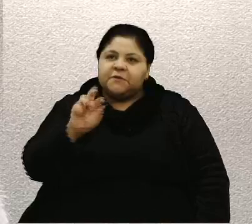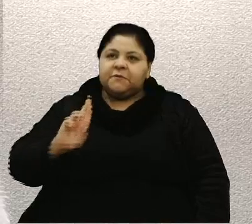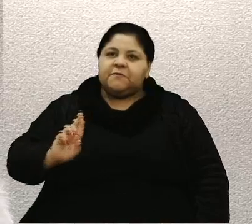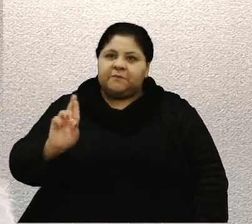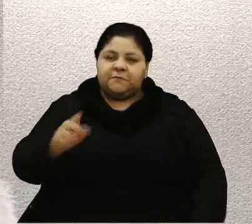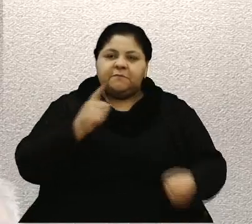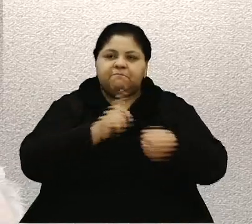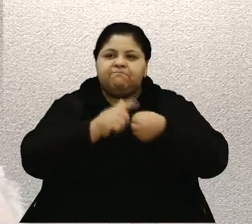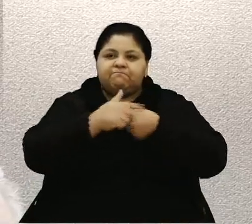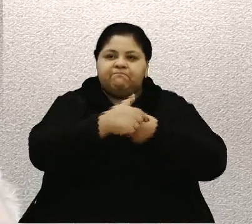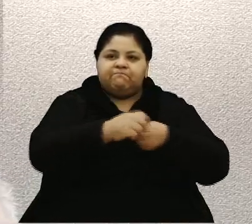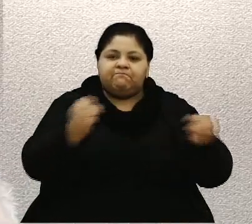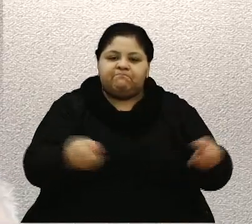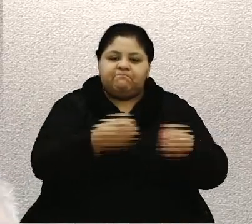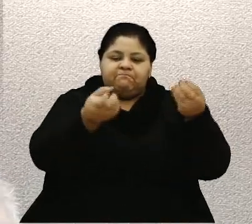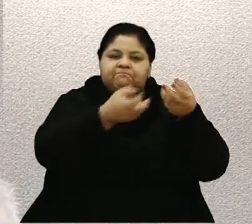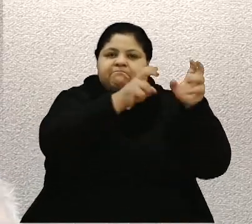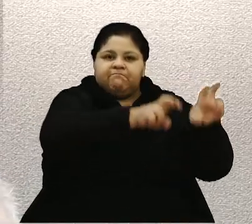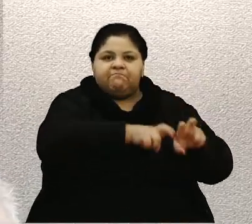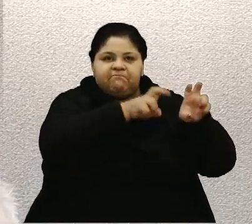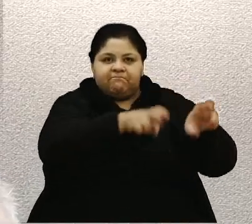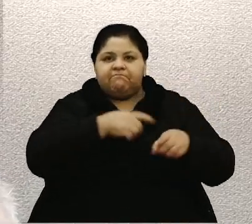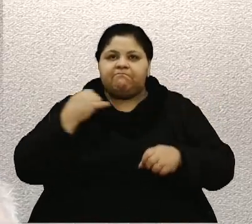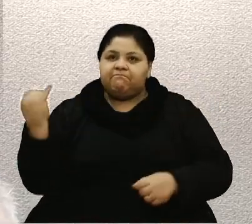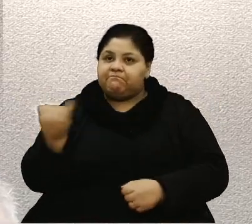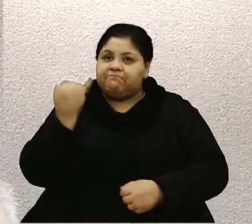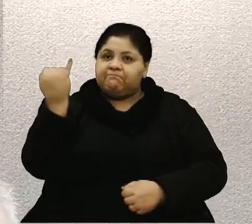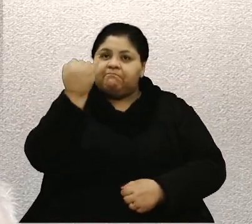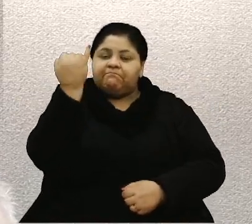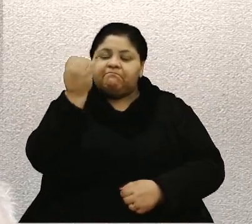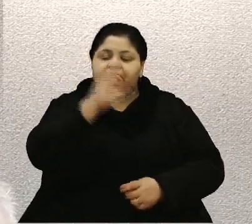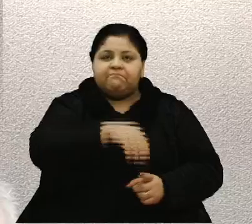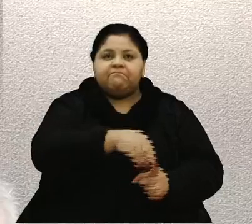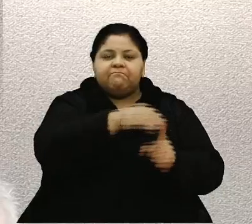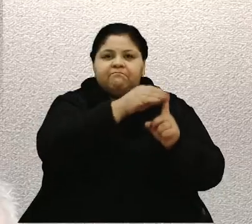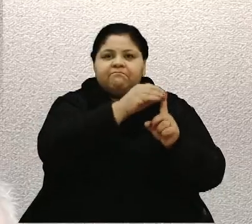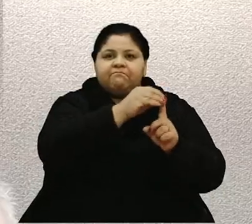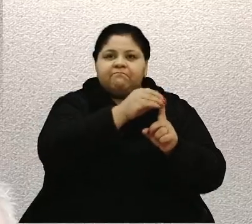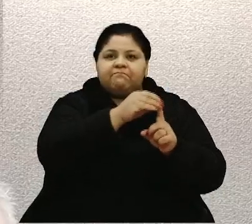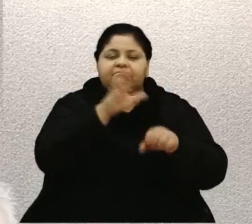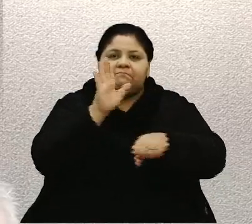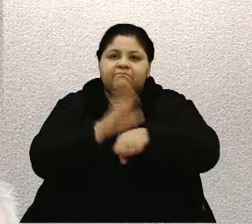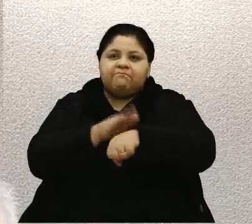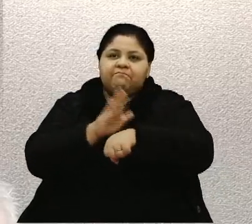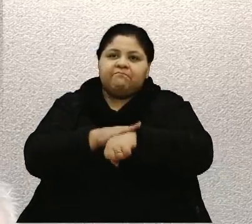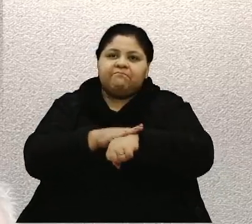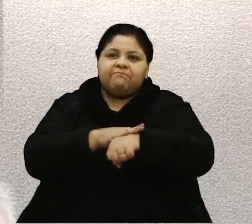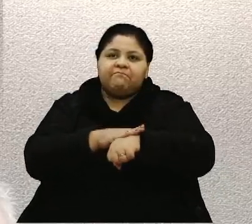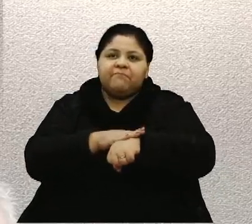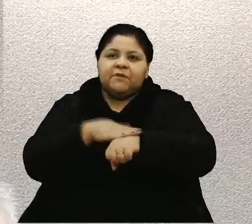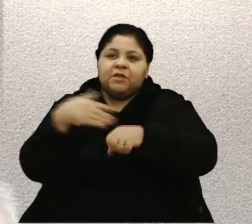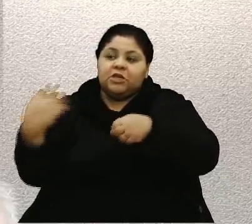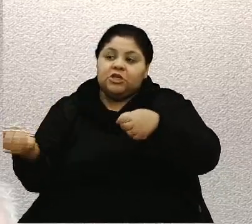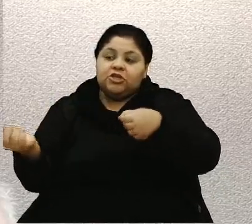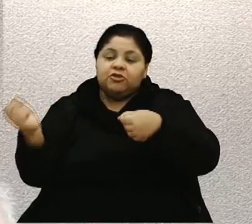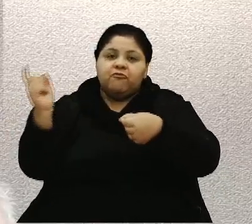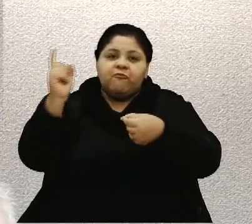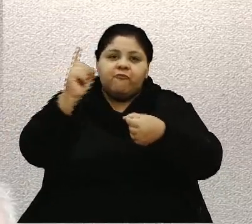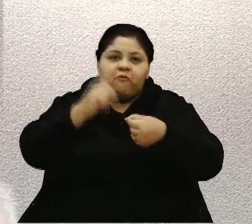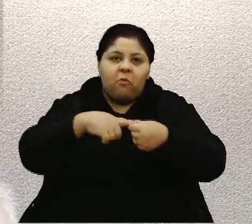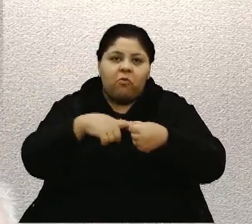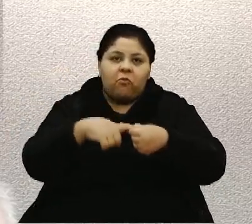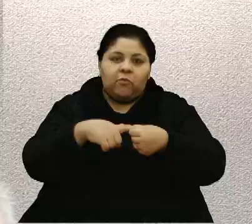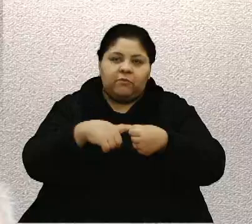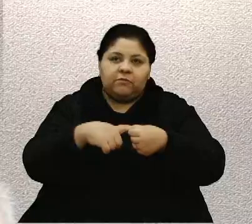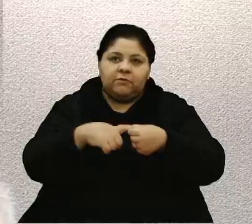do agricultor, uma festa importante do nosso município, principalmente neste momento que nós estamos de retomada, né, vamos dizer